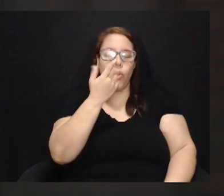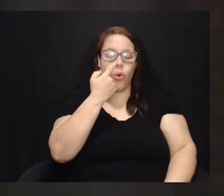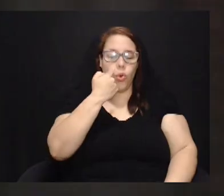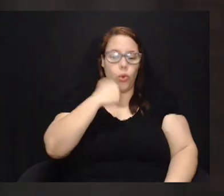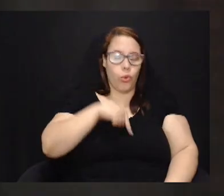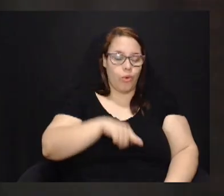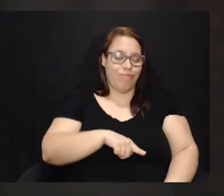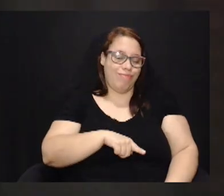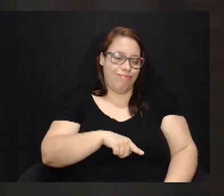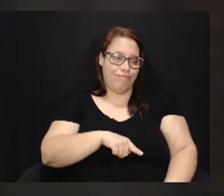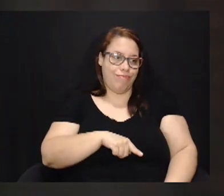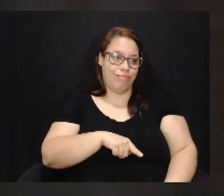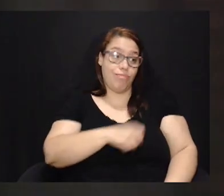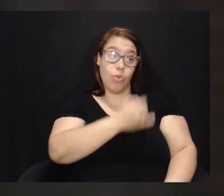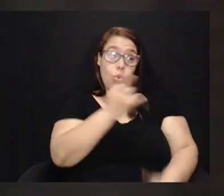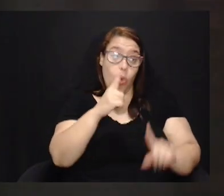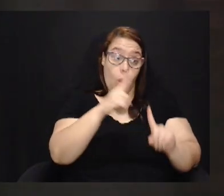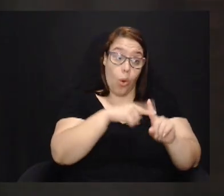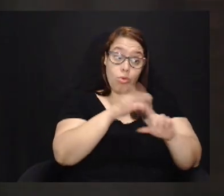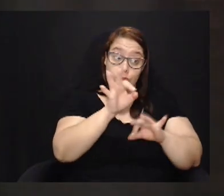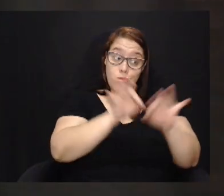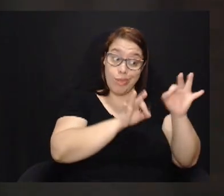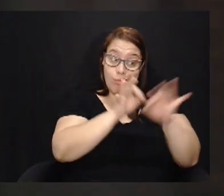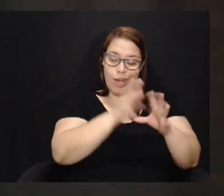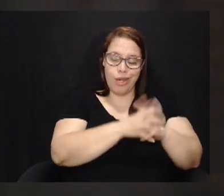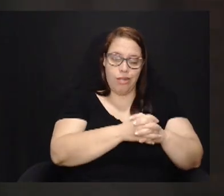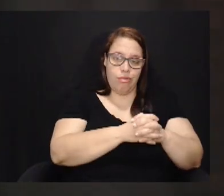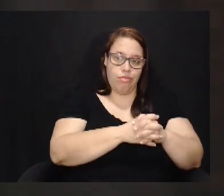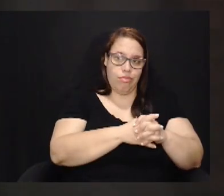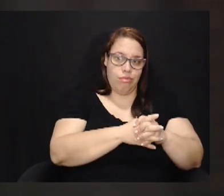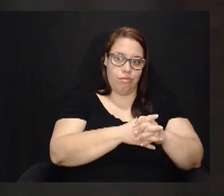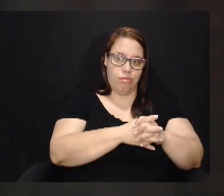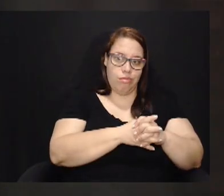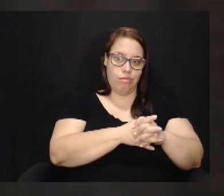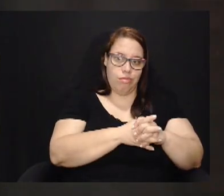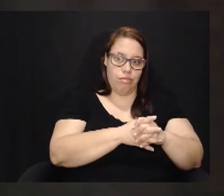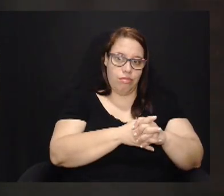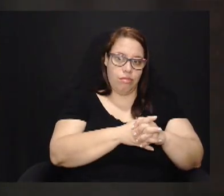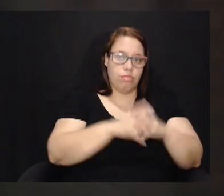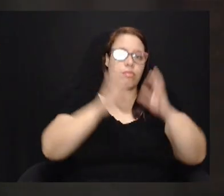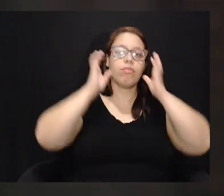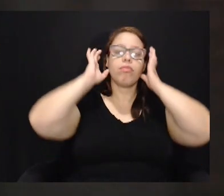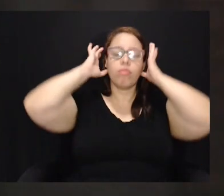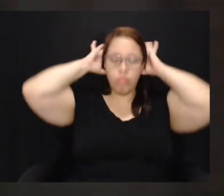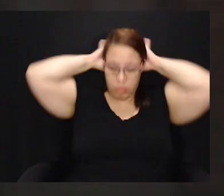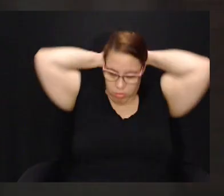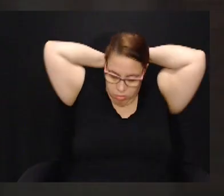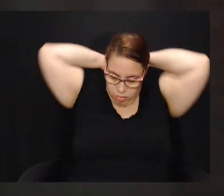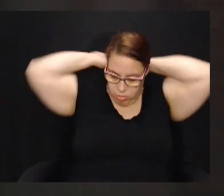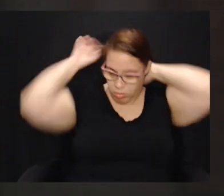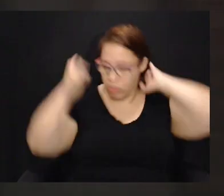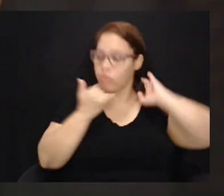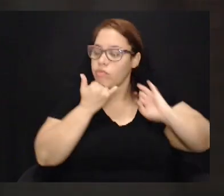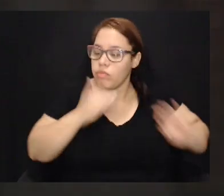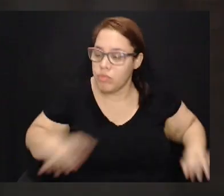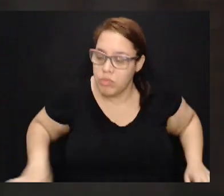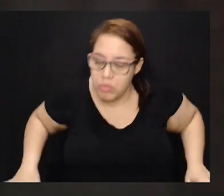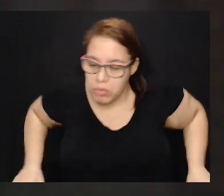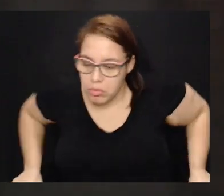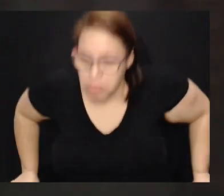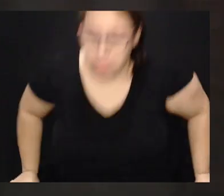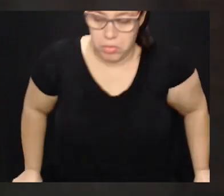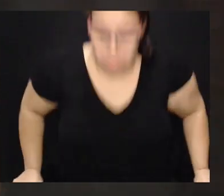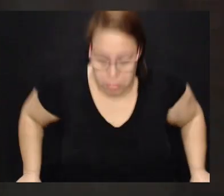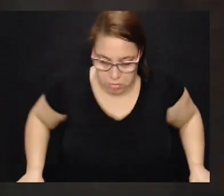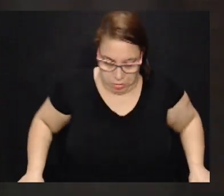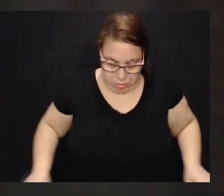o tipo de preparo, né? E até mesmo vai ser um momento, como você bem disse, né? É um momento de você se tranquilizar